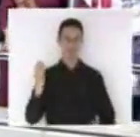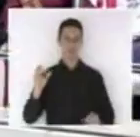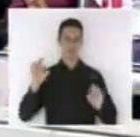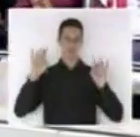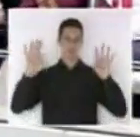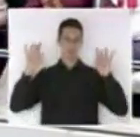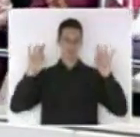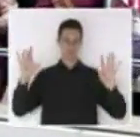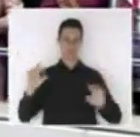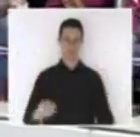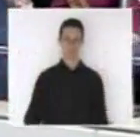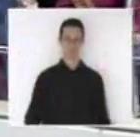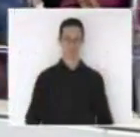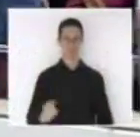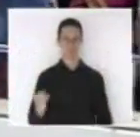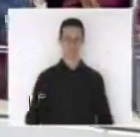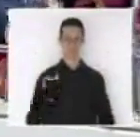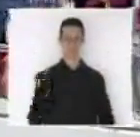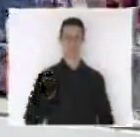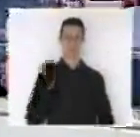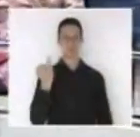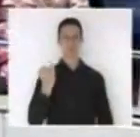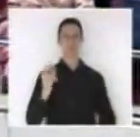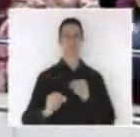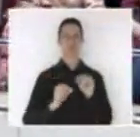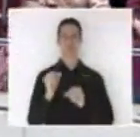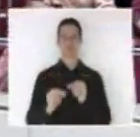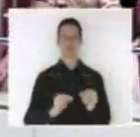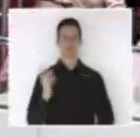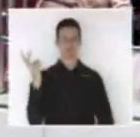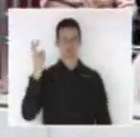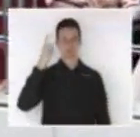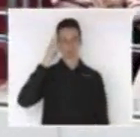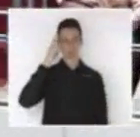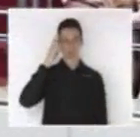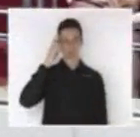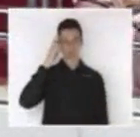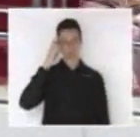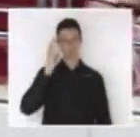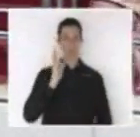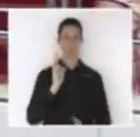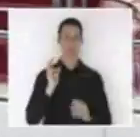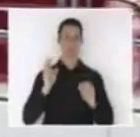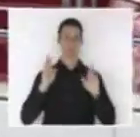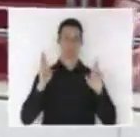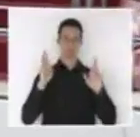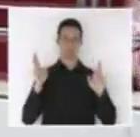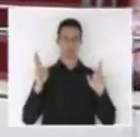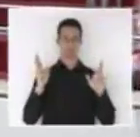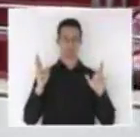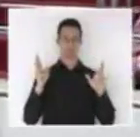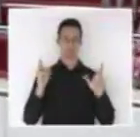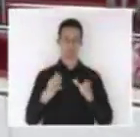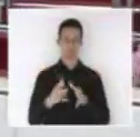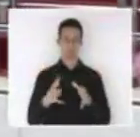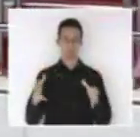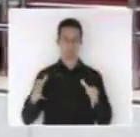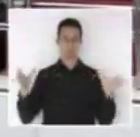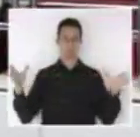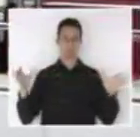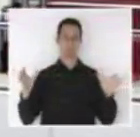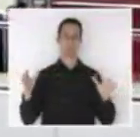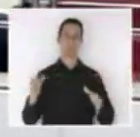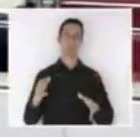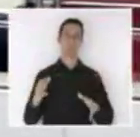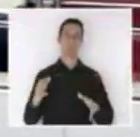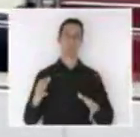mais importante de tudo é a nossa cultura, que cada vez cresça, aumente e que cada vez a gente possa trazer qualidade